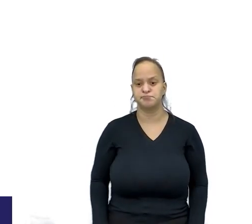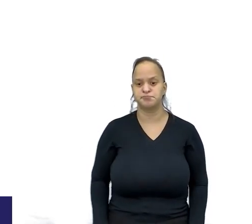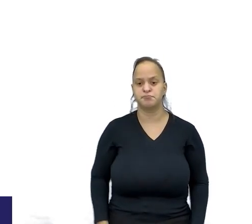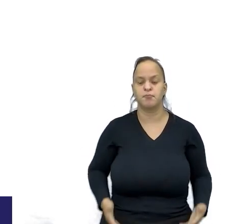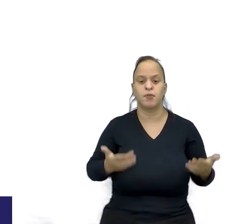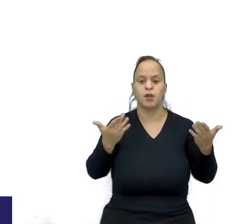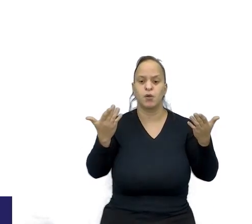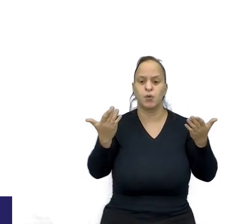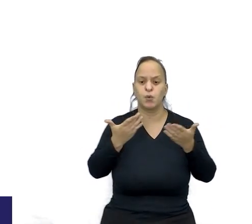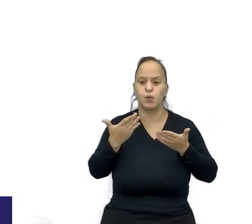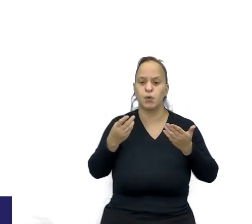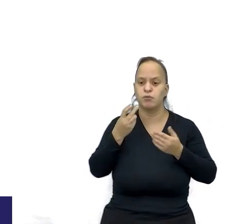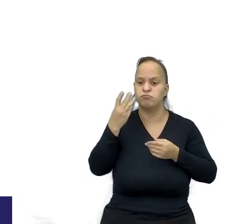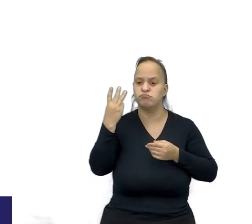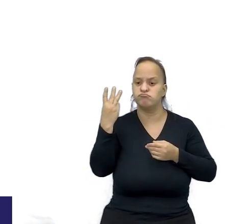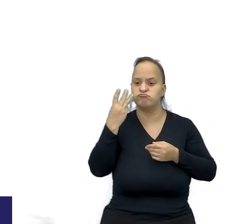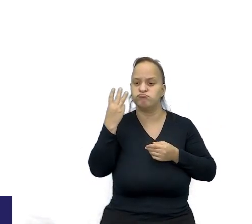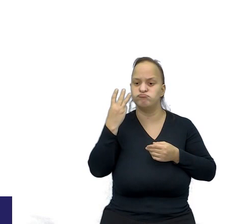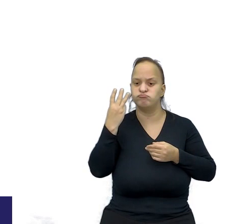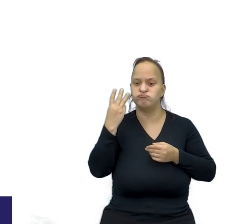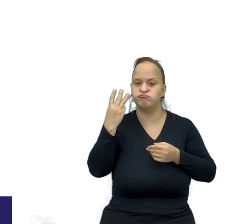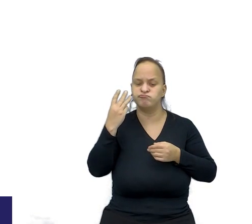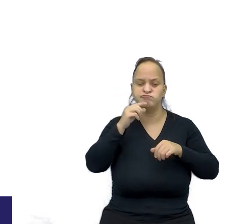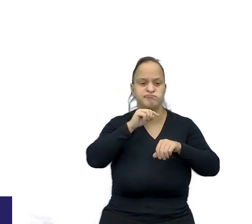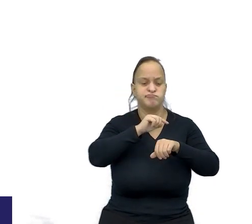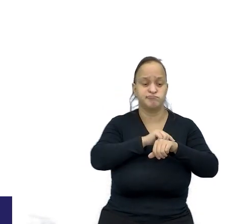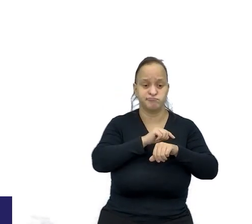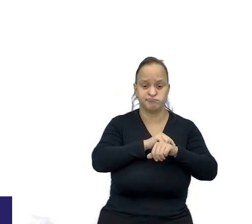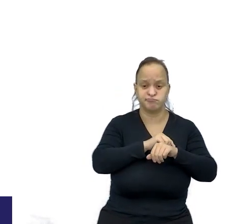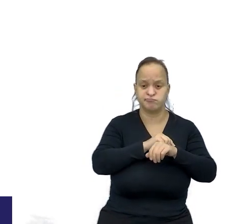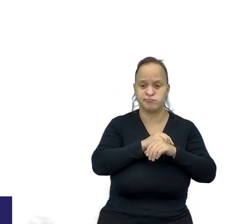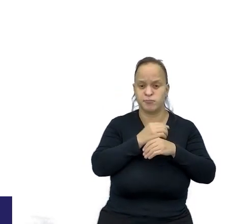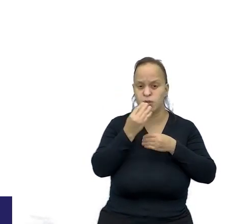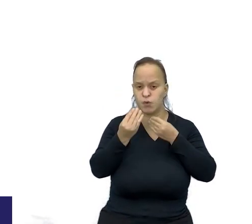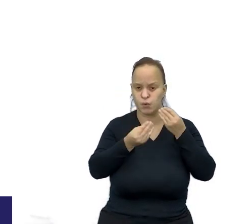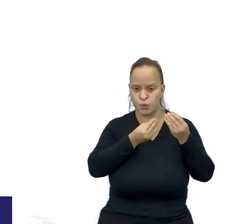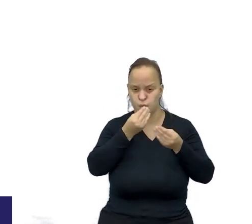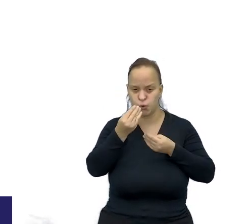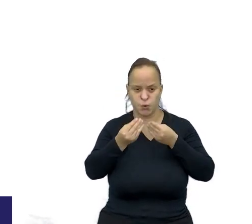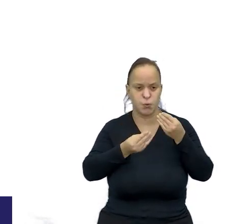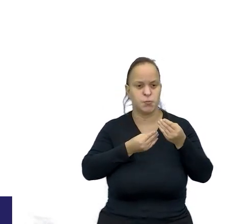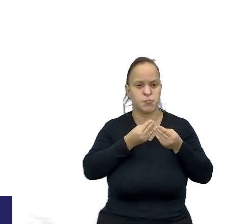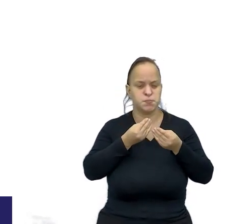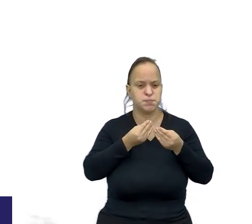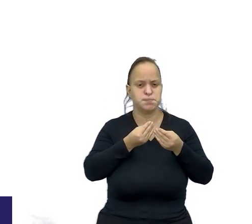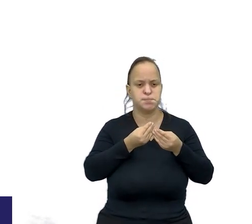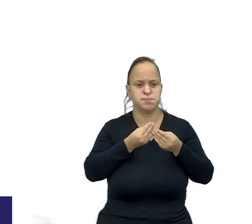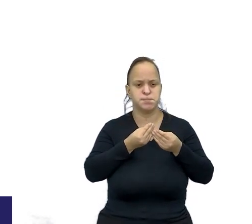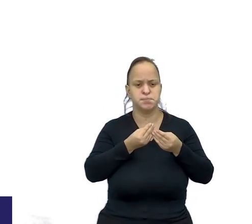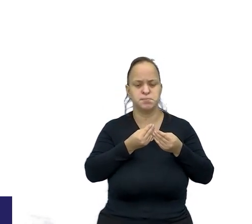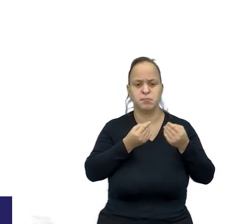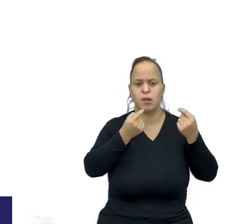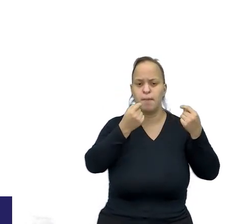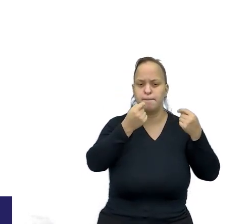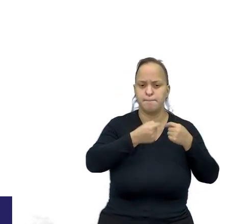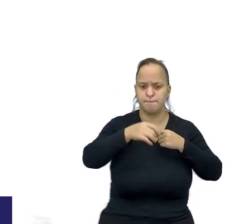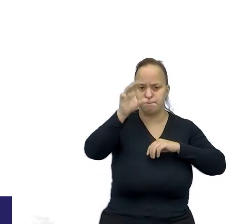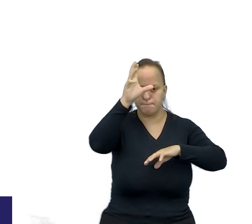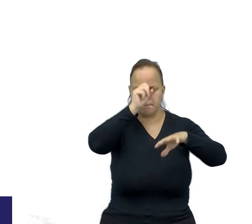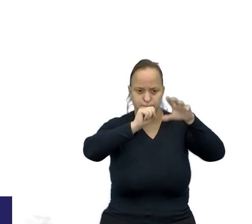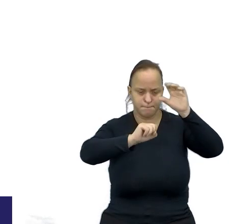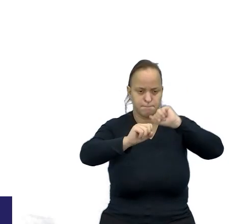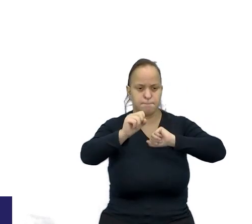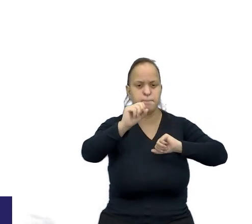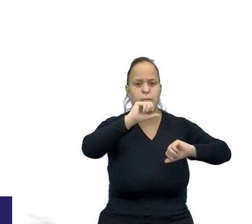Agora, o terceiro momento, analisando possibilidades de uso das experiências de aprendizagem com base nos gêneros textuais da